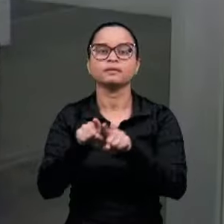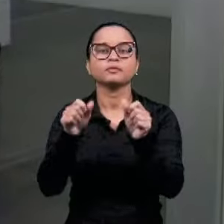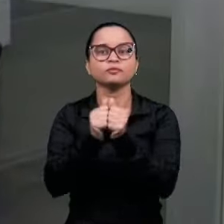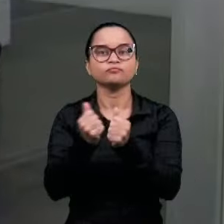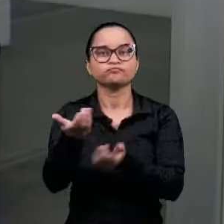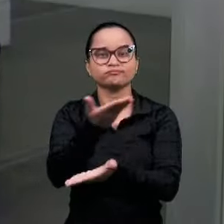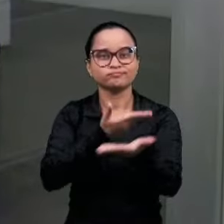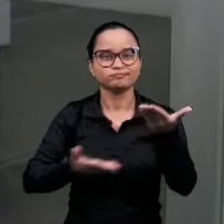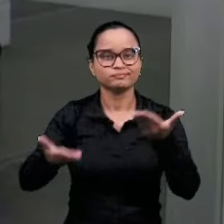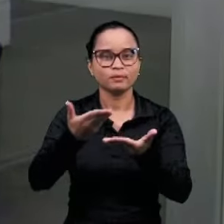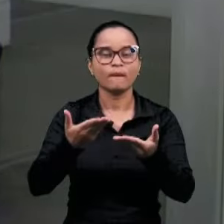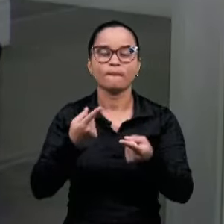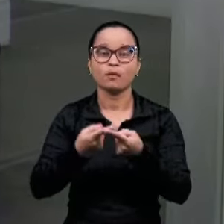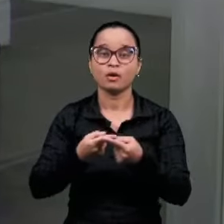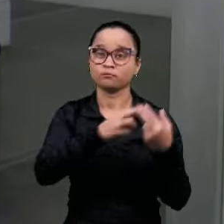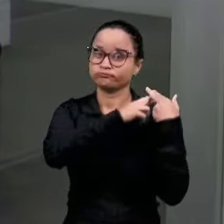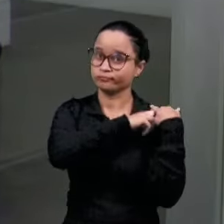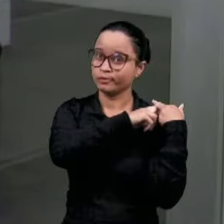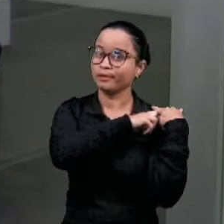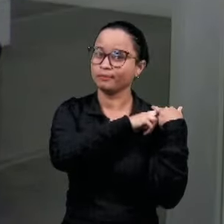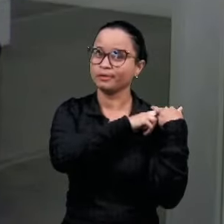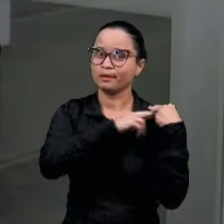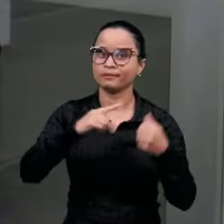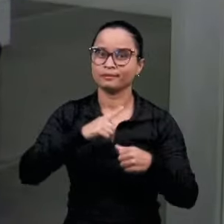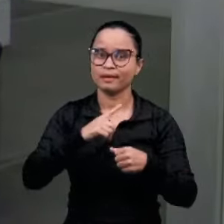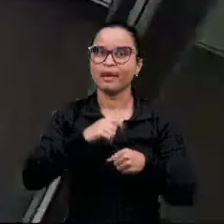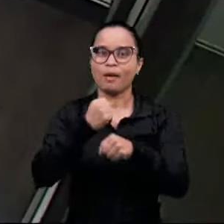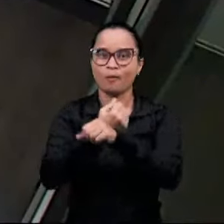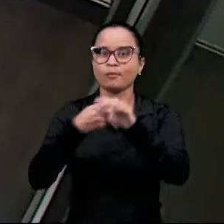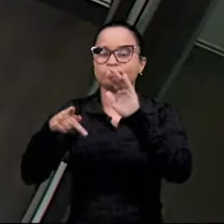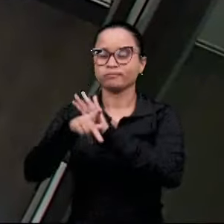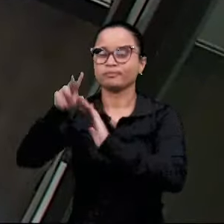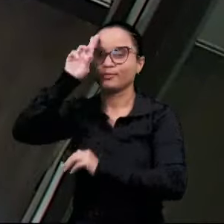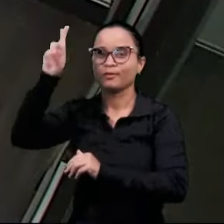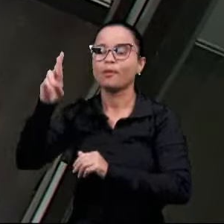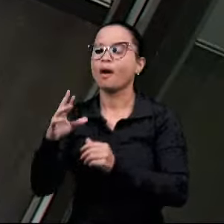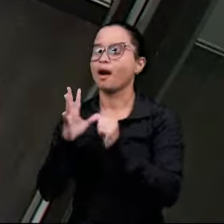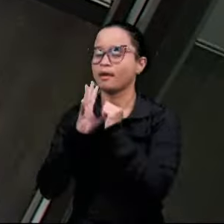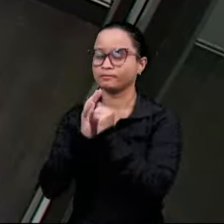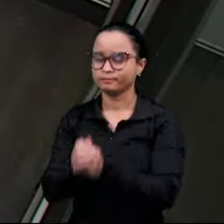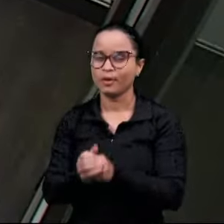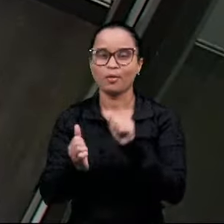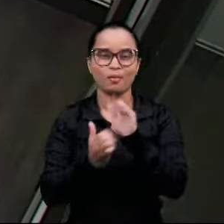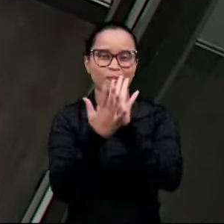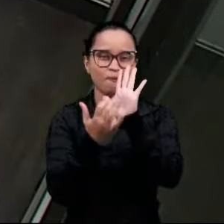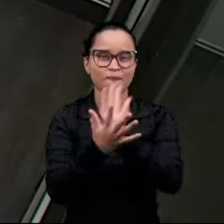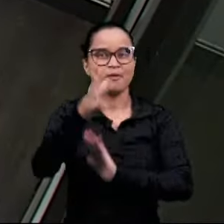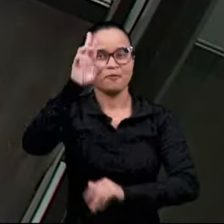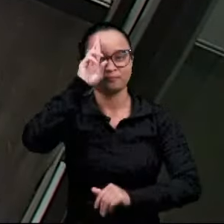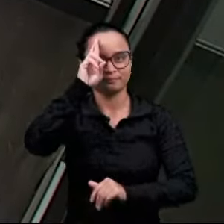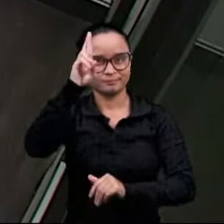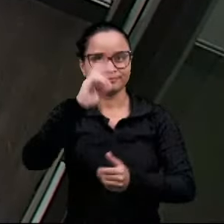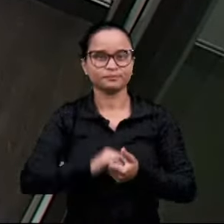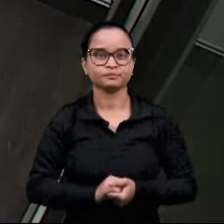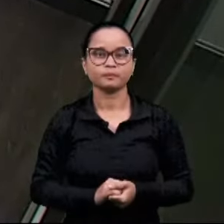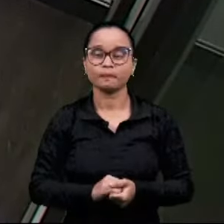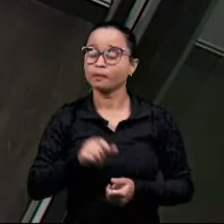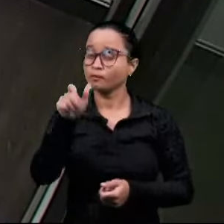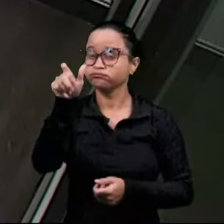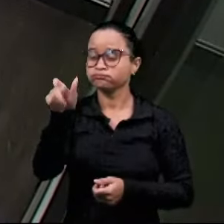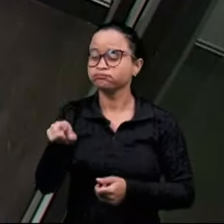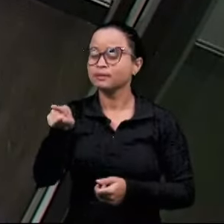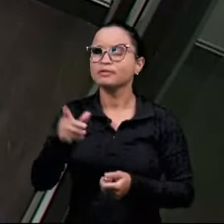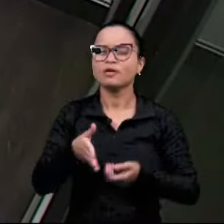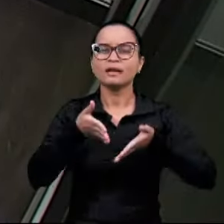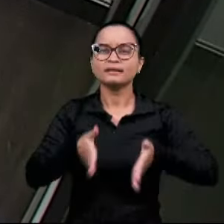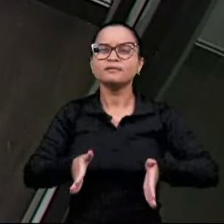né, de fazer a obra do Senhor. Amém. Louvado seja o nome do nosso Senhor Jesus. O senhor nasceu